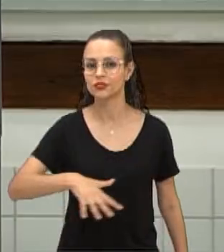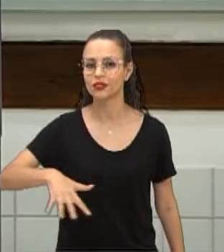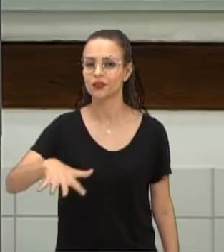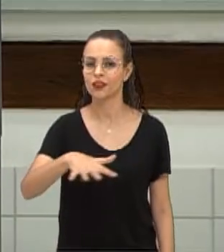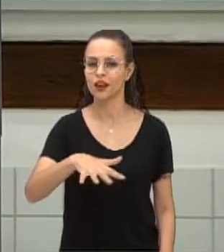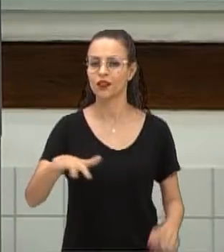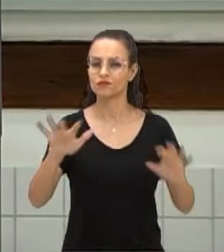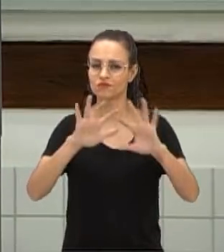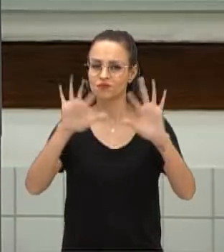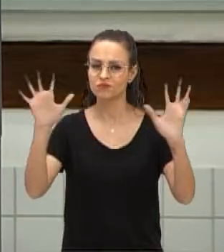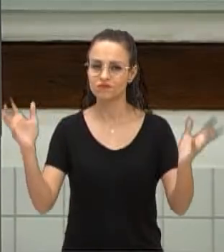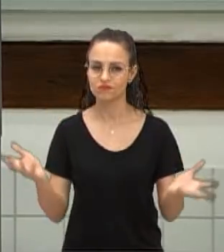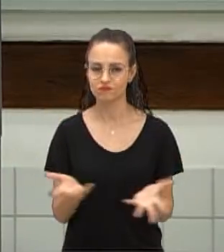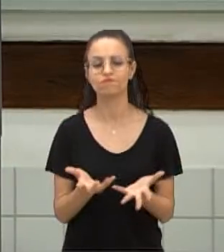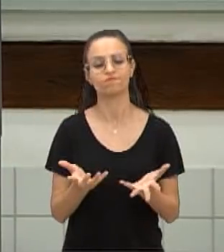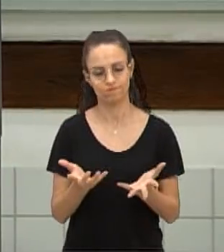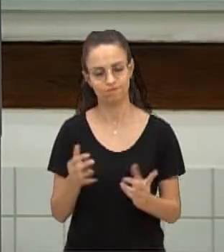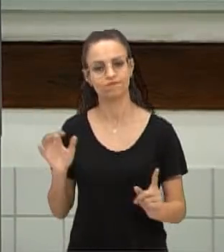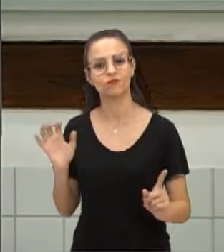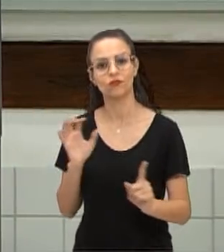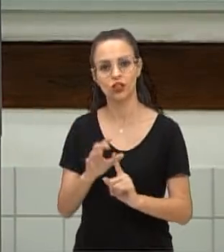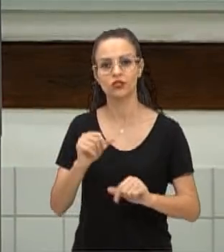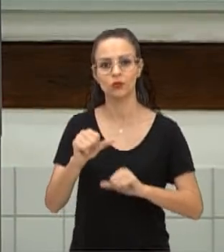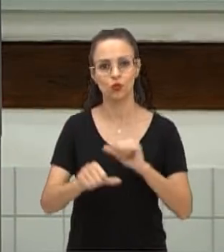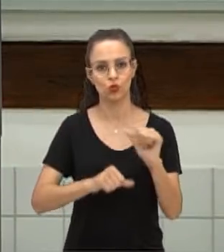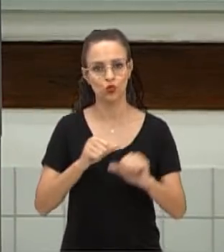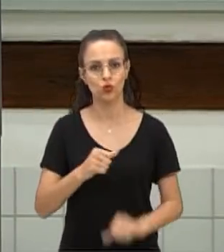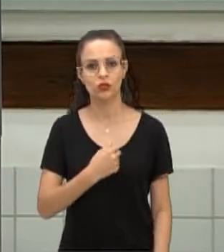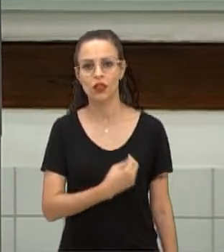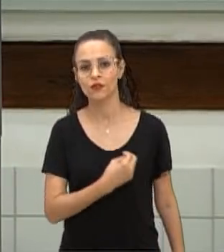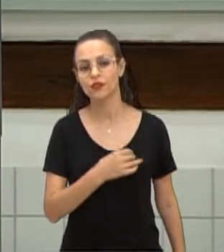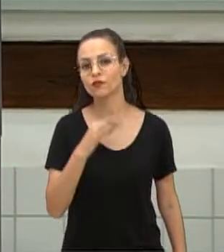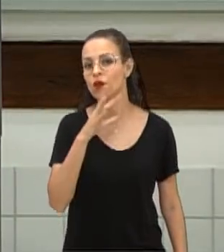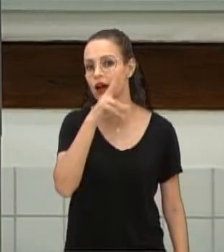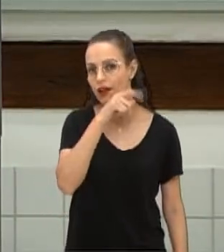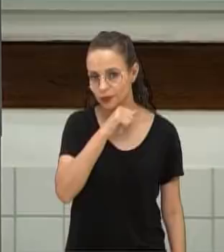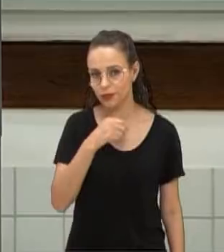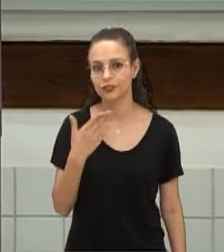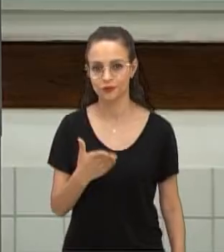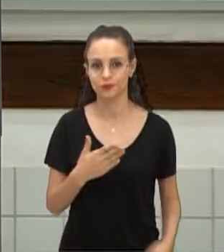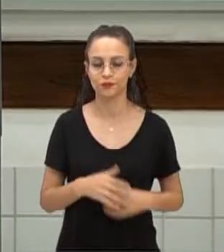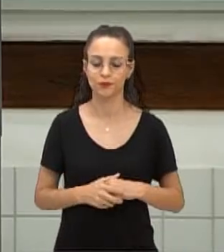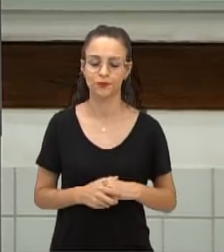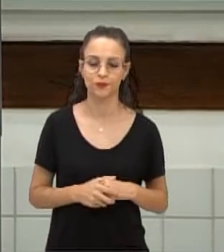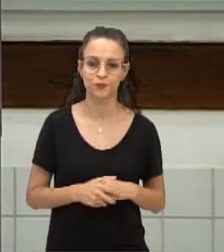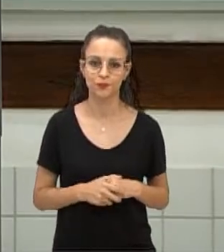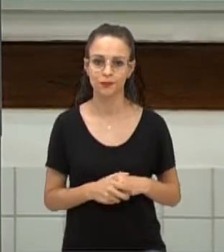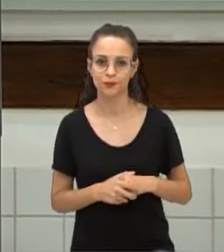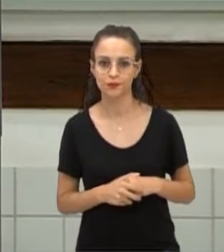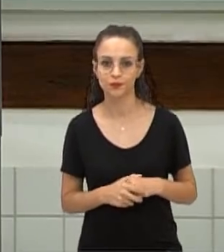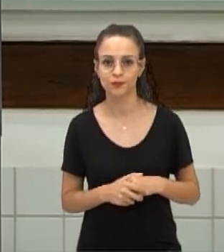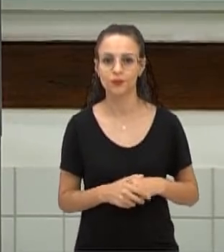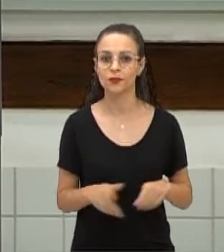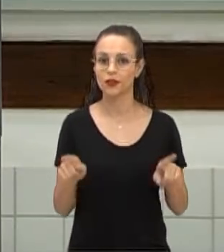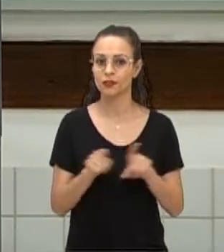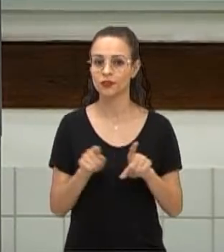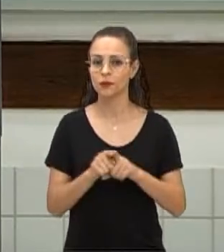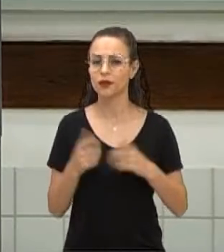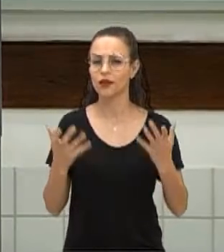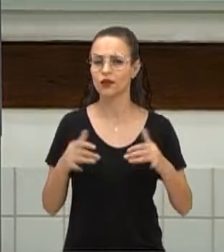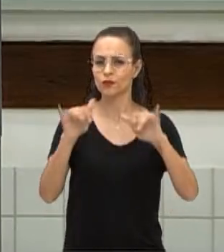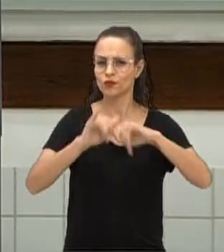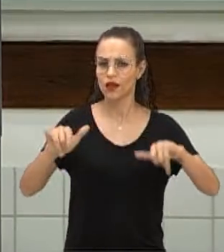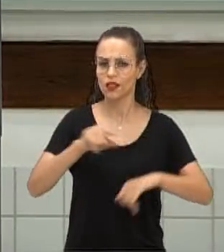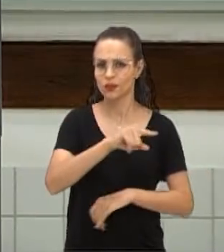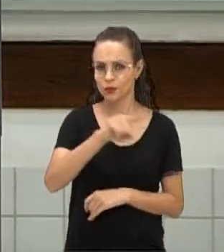que provocaram as mudanças nos seres vivos, a evolução biológica. Até gostaria de falar uma coisa.